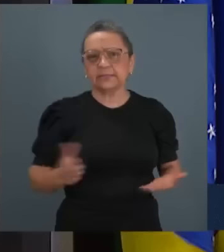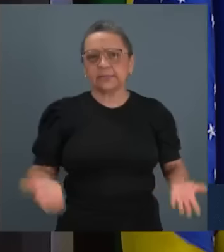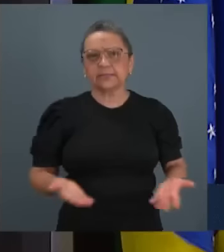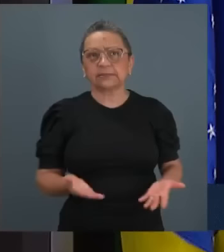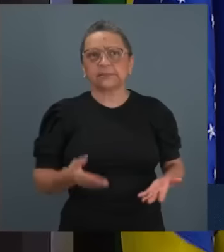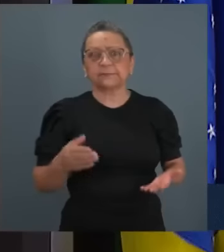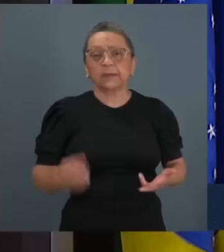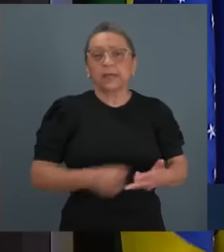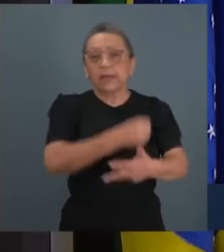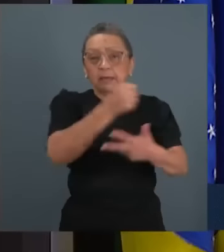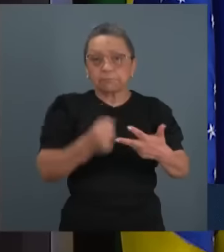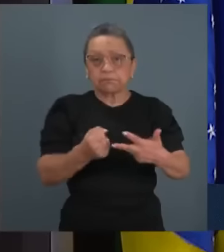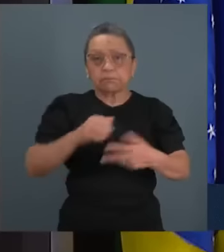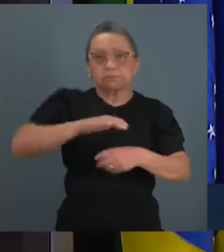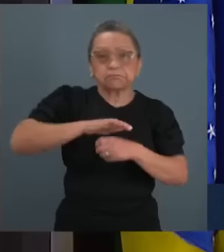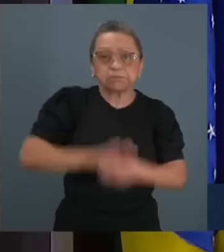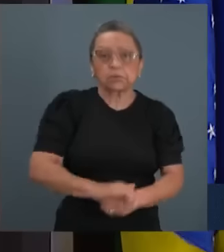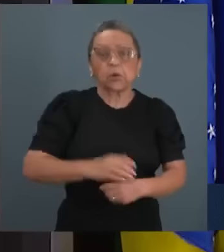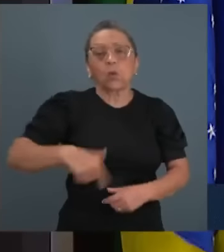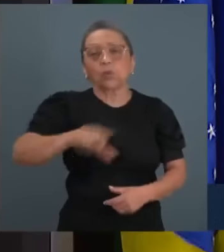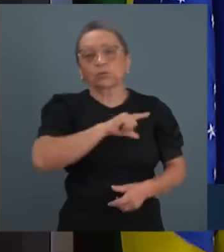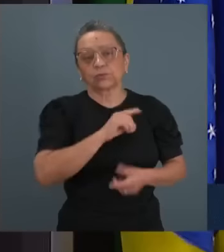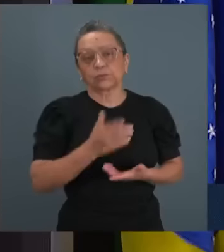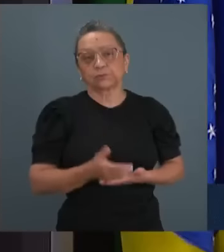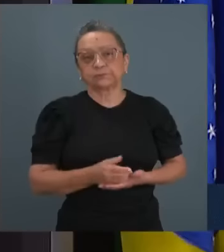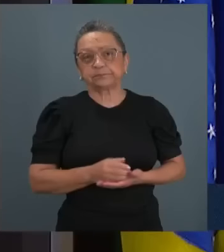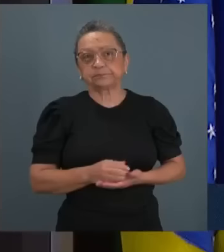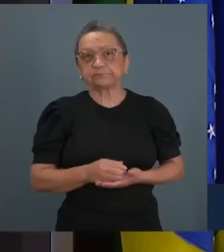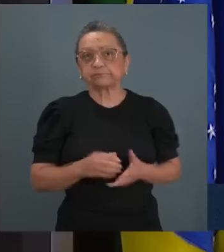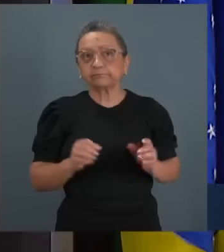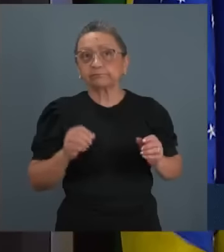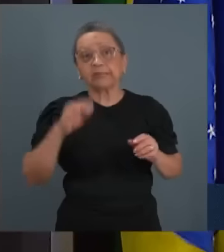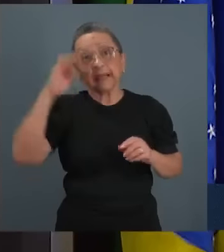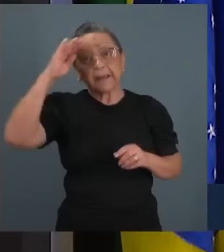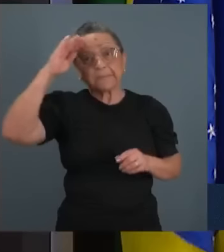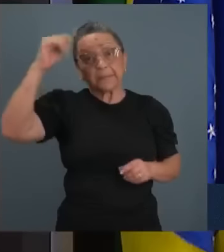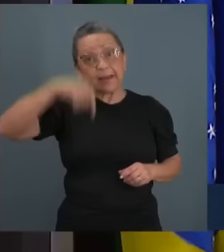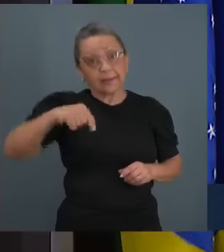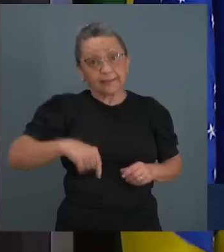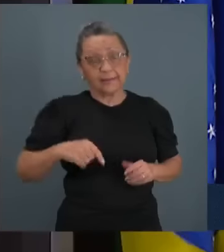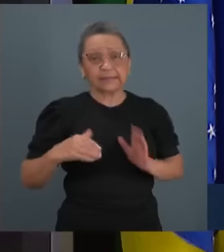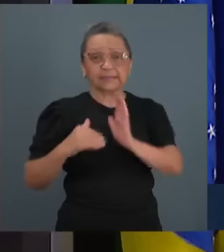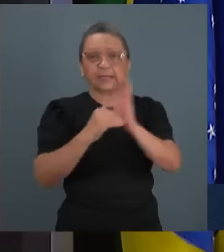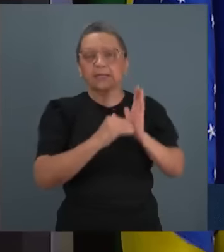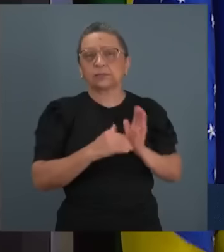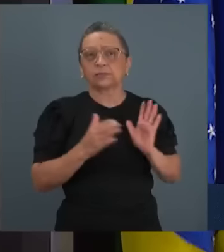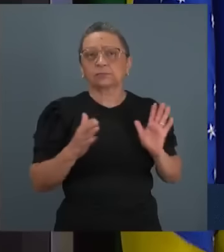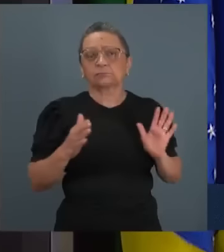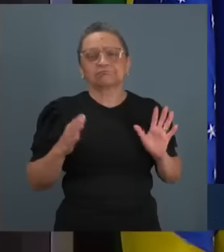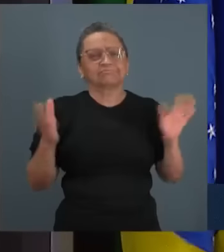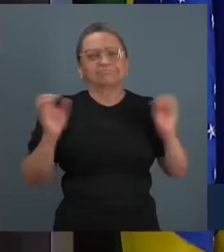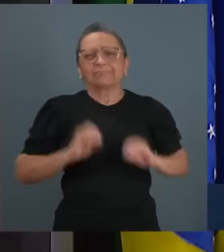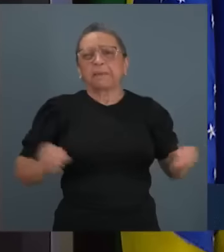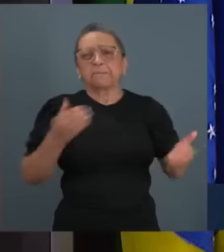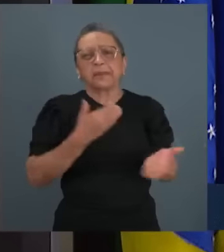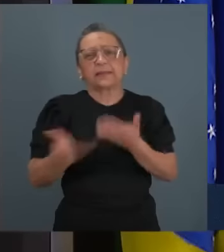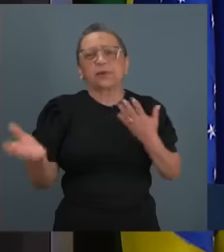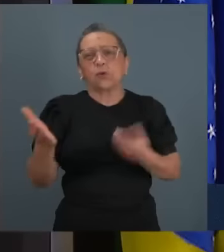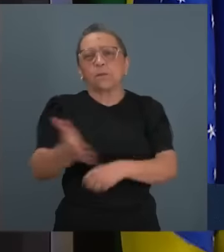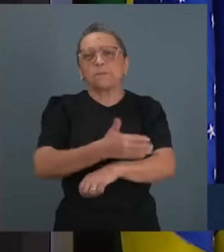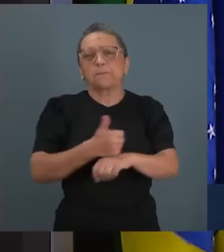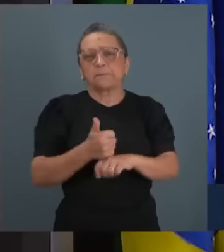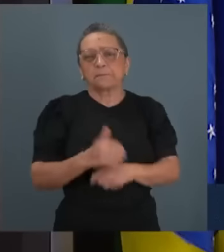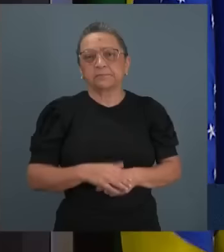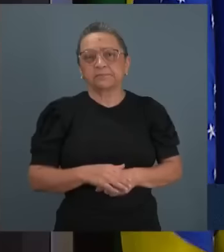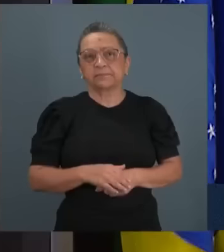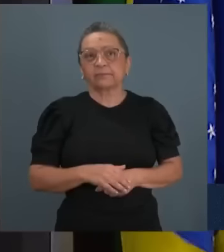poder esmagando os outros poderes da República, especialmente essa casa, amplamente desmoralizada.